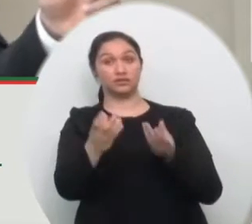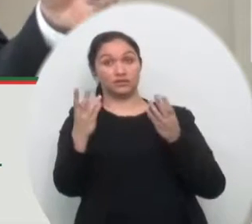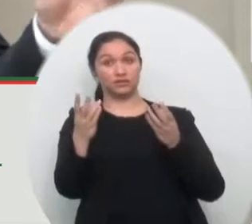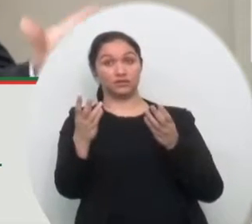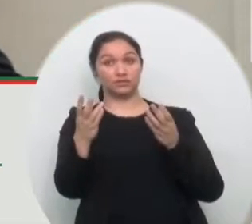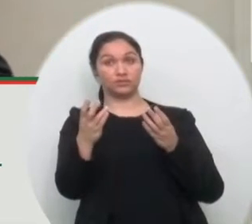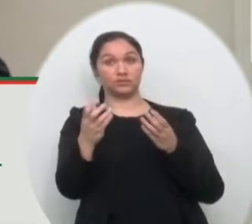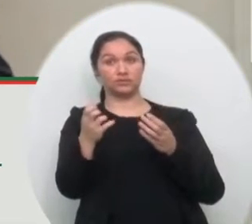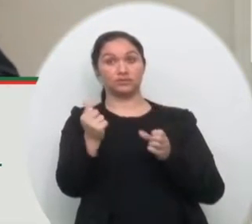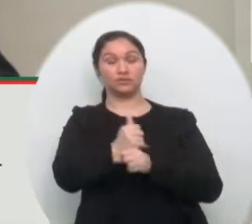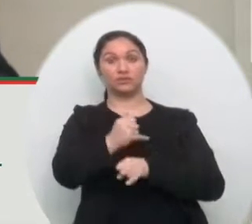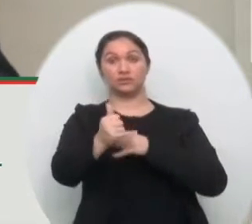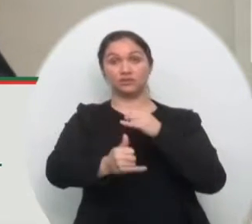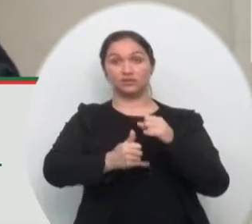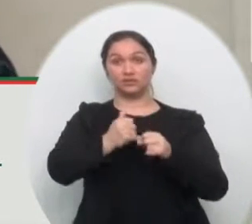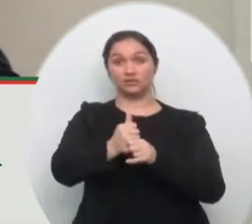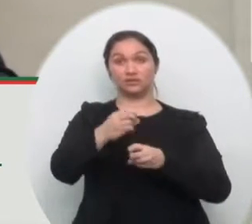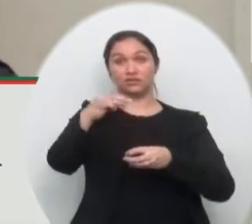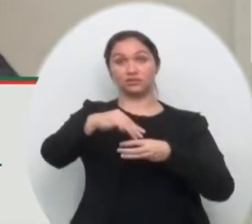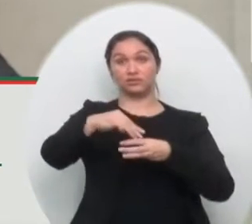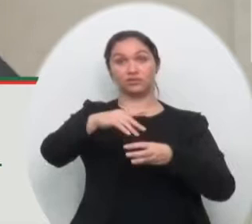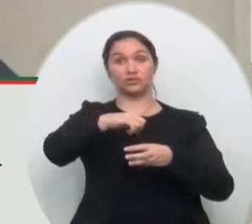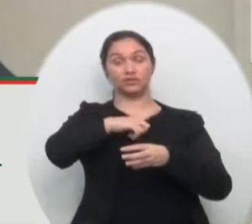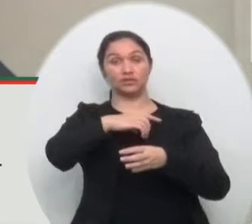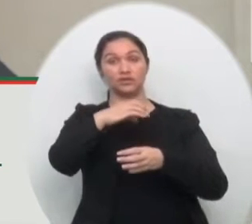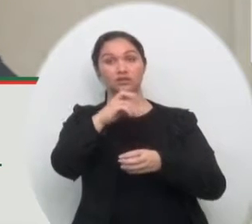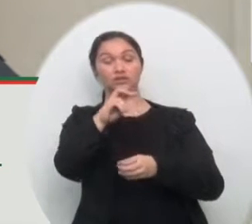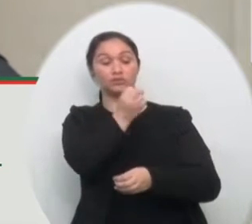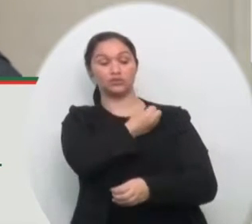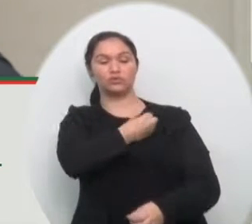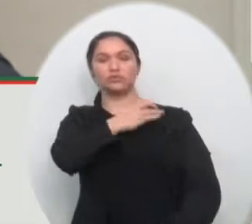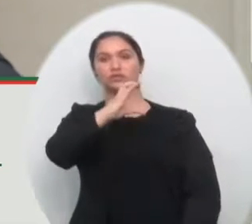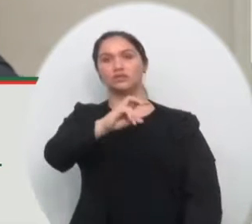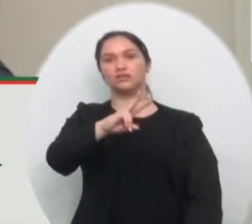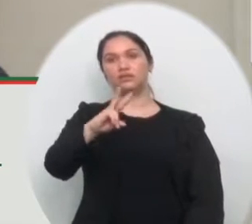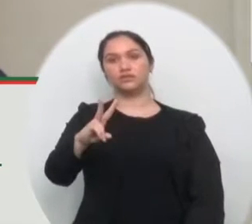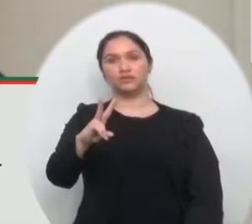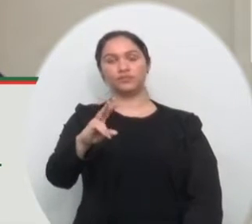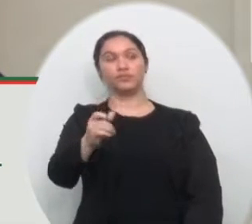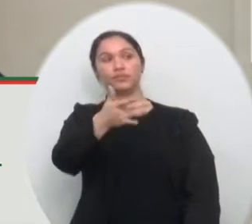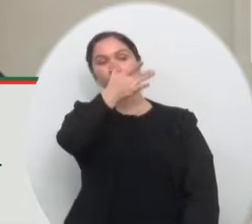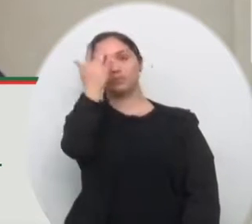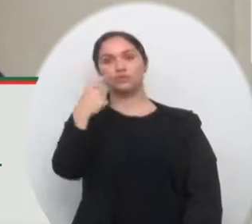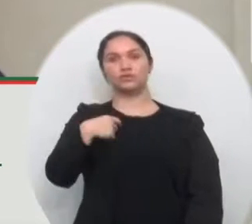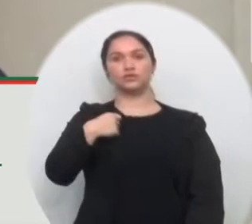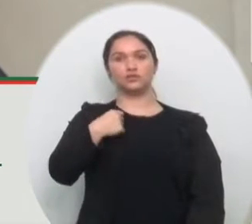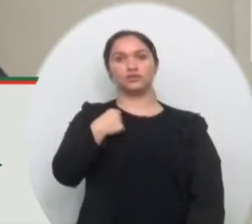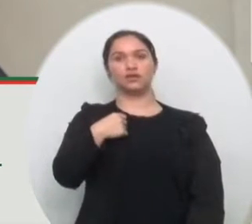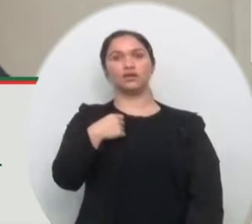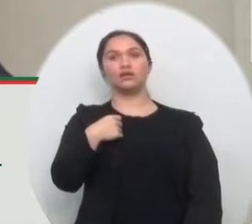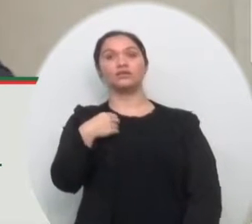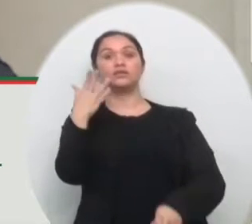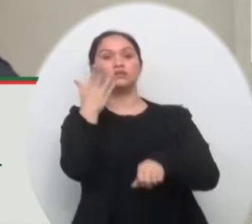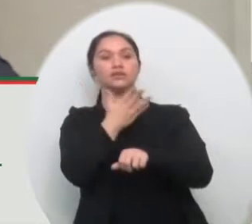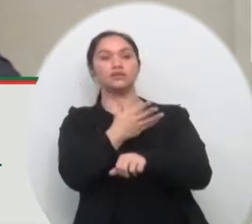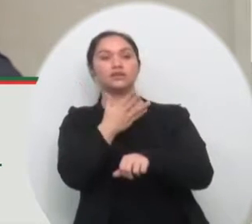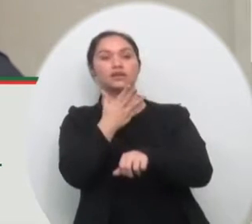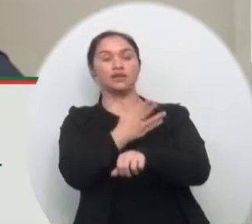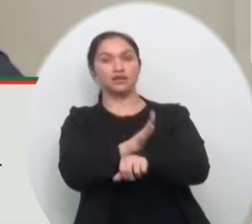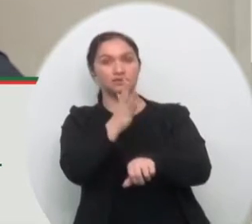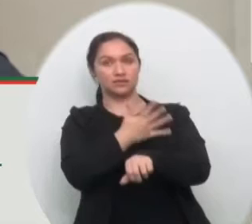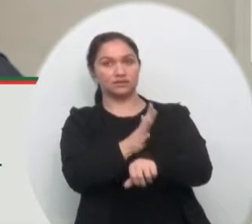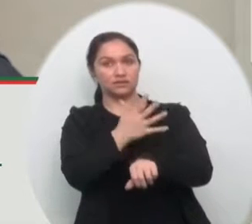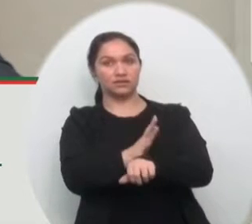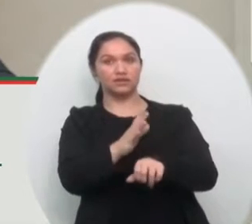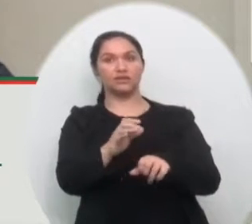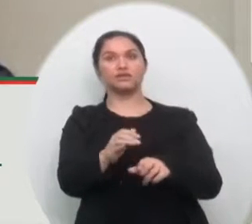vários números de telefones úteis, e ali também está o número do CVV, onde pessoas voluntárias estão treinadas e capacitadas do outro lado